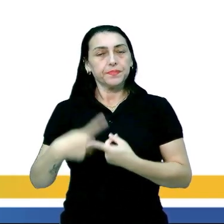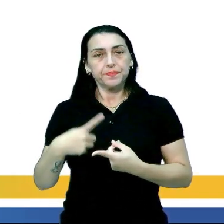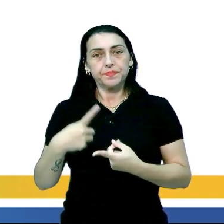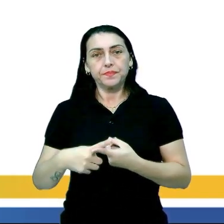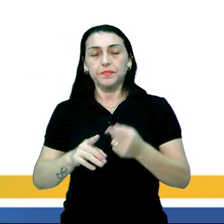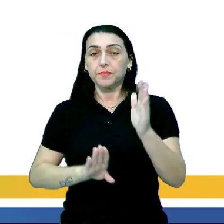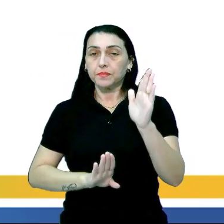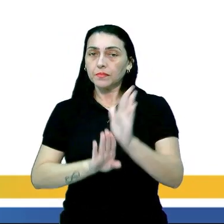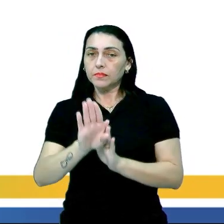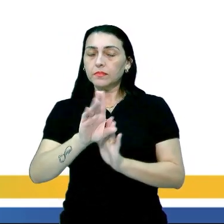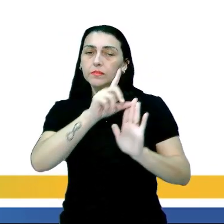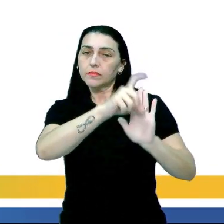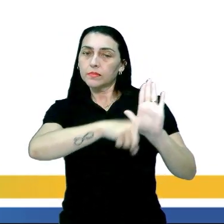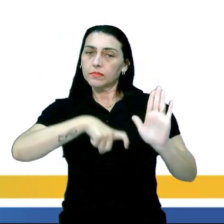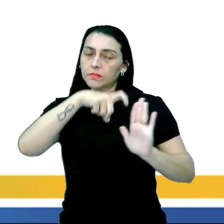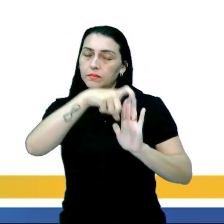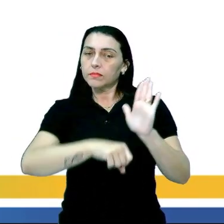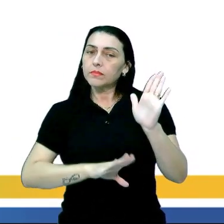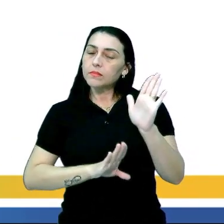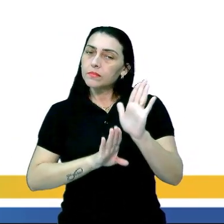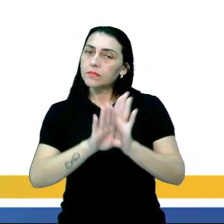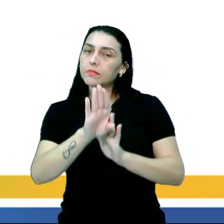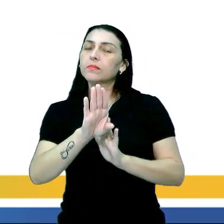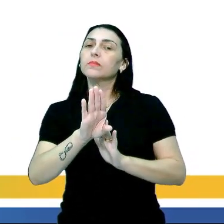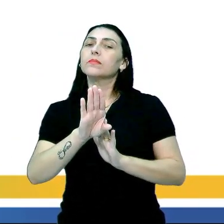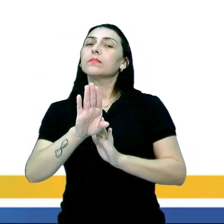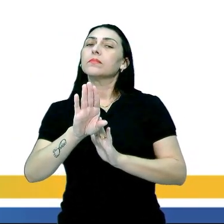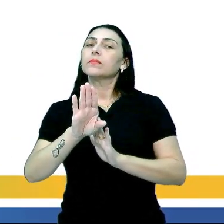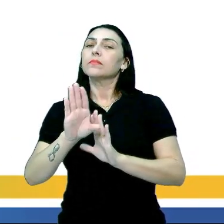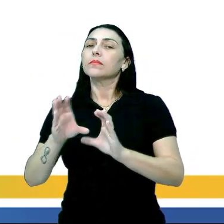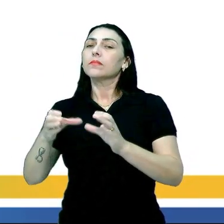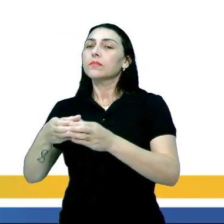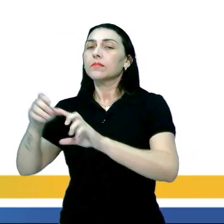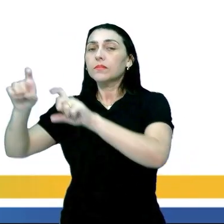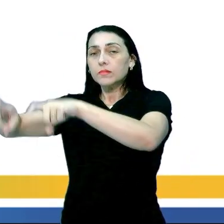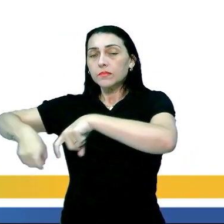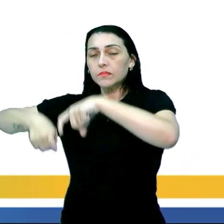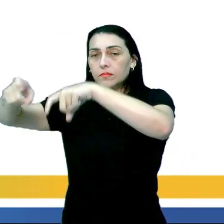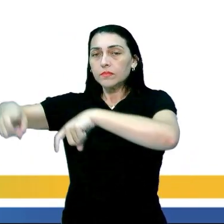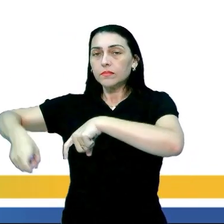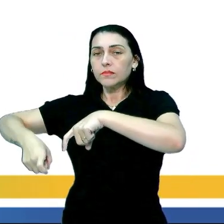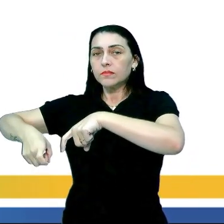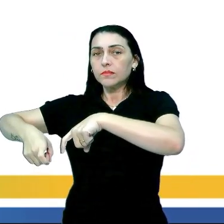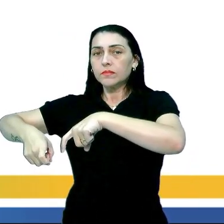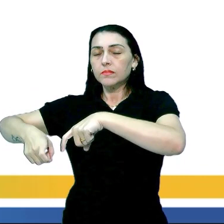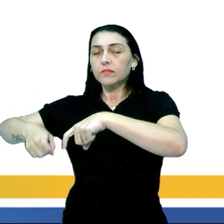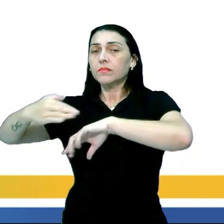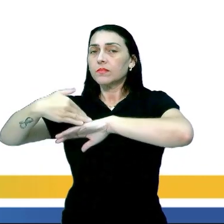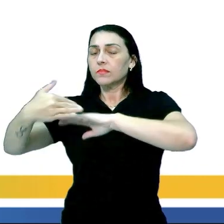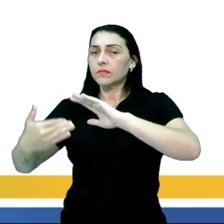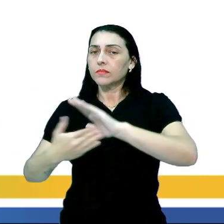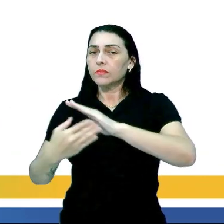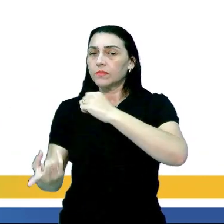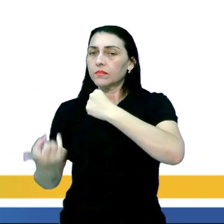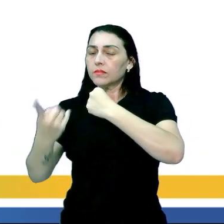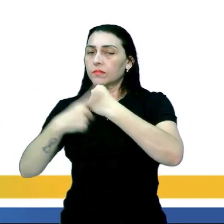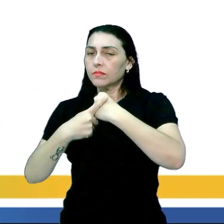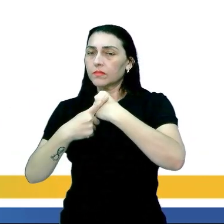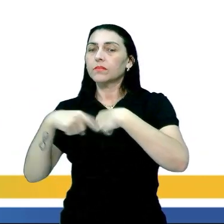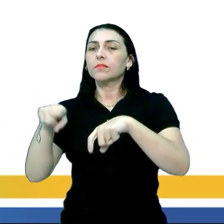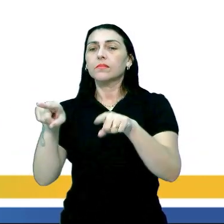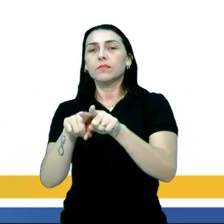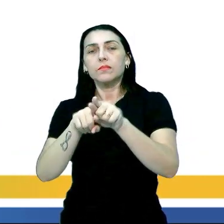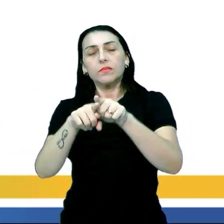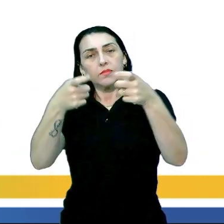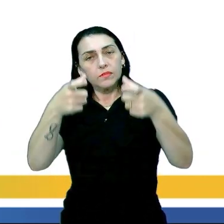pelo avanço da pecuária, pelo avanço da atividade agrícola, toda a contaminação causada